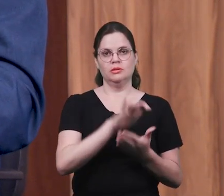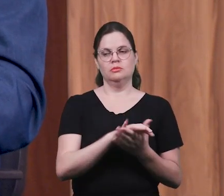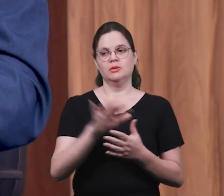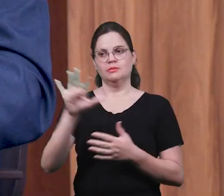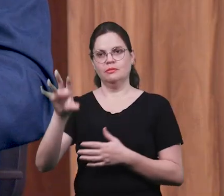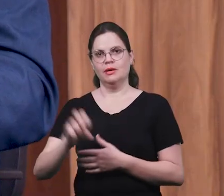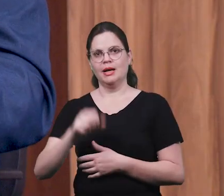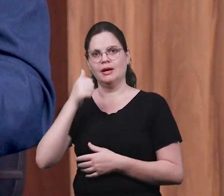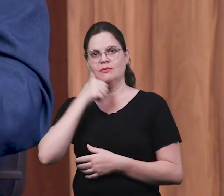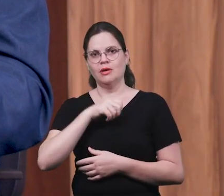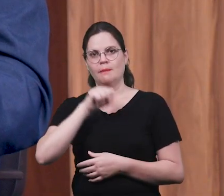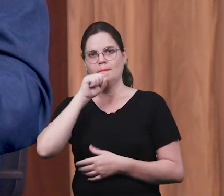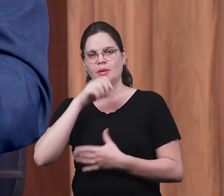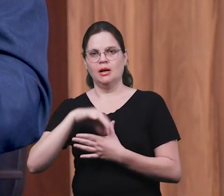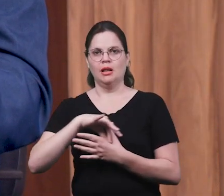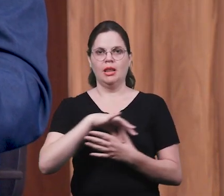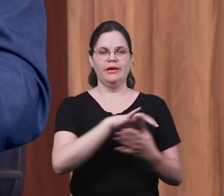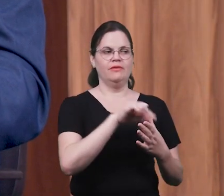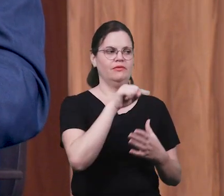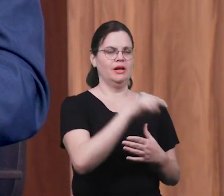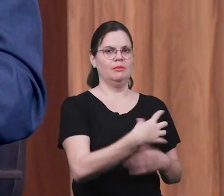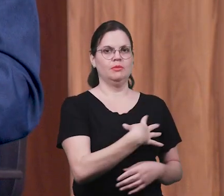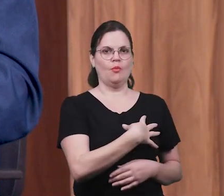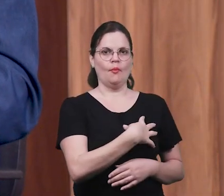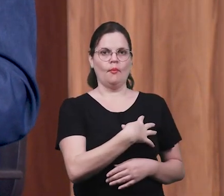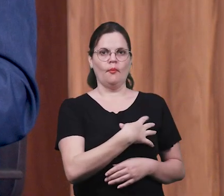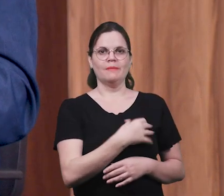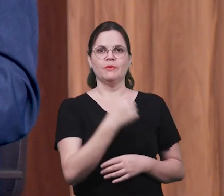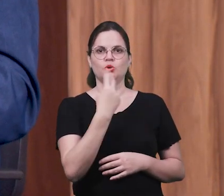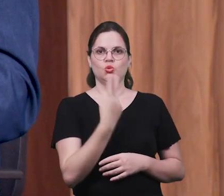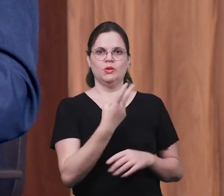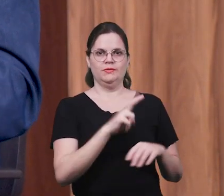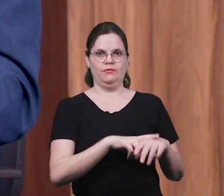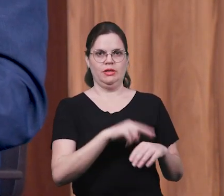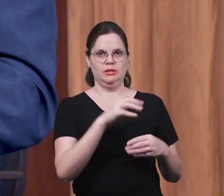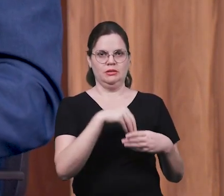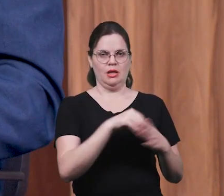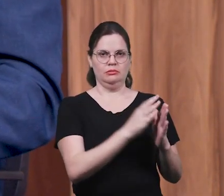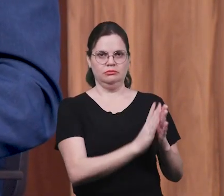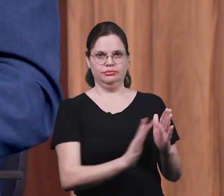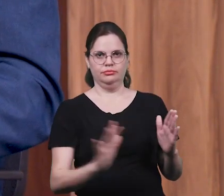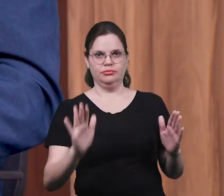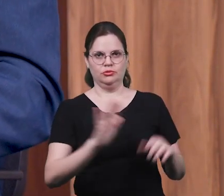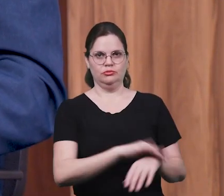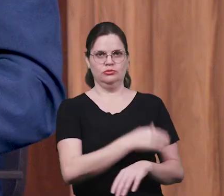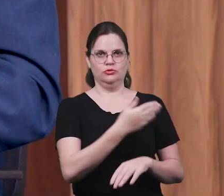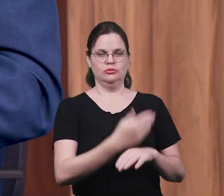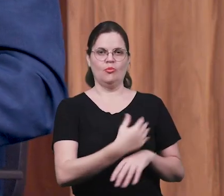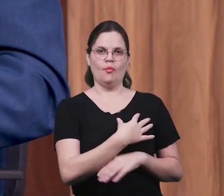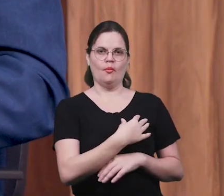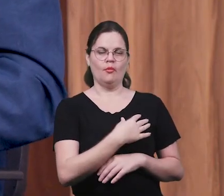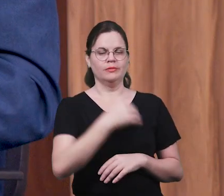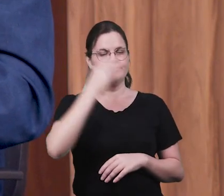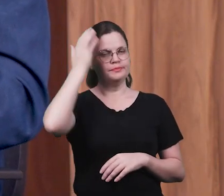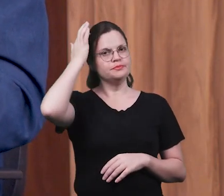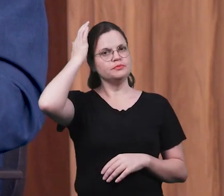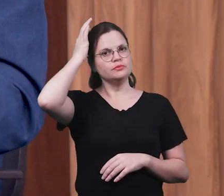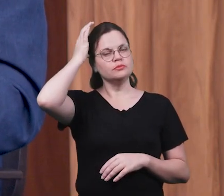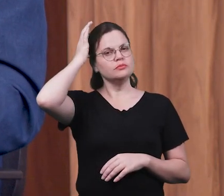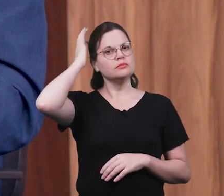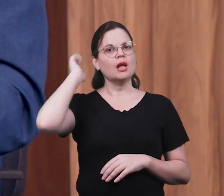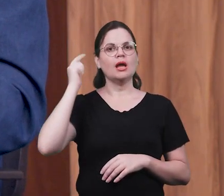hospital para que ela pudesse amamentar a criança 2 vezes por dia. Não precisou, quando eu fiquei sabendo